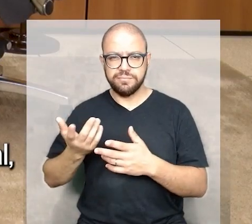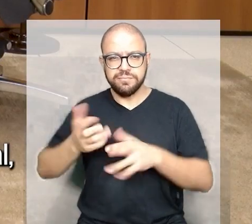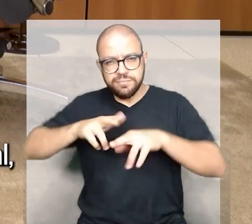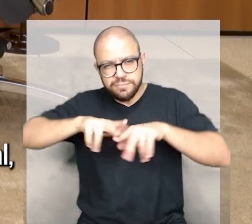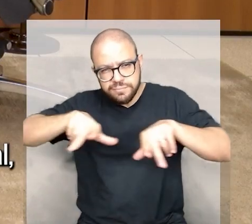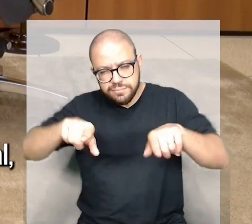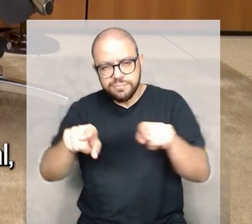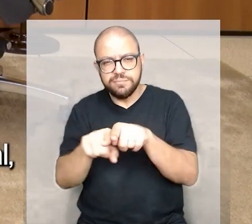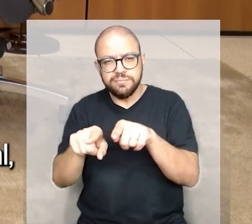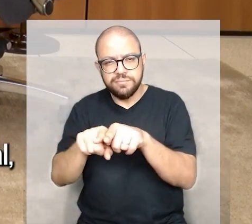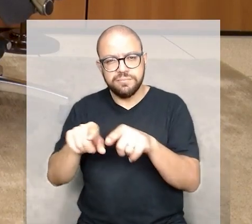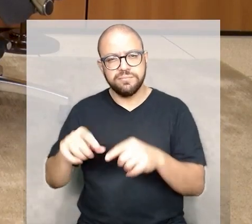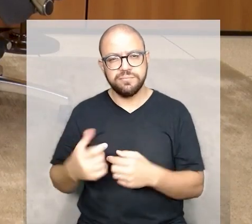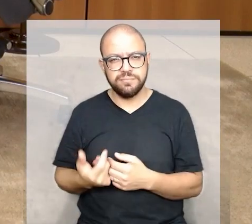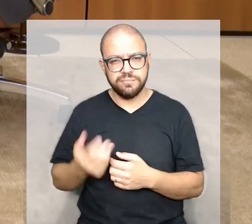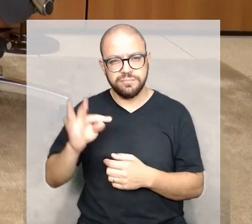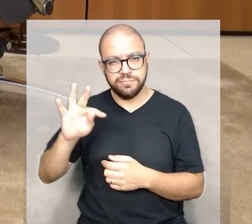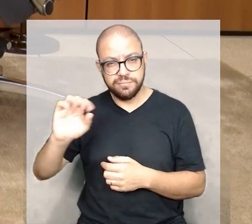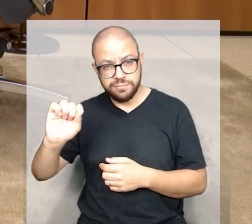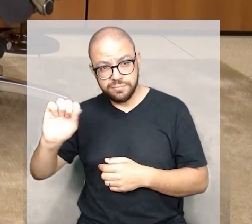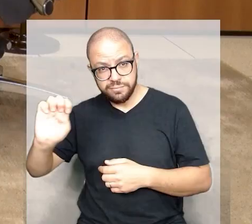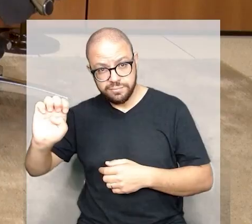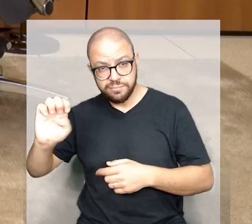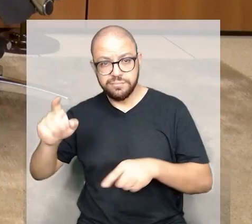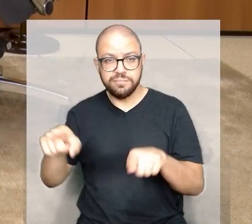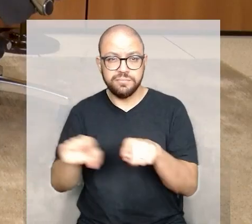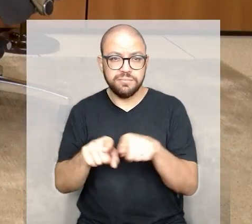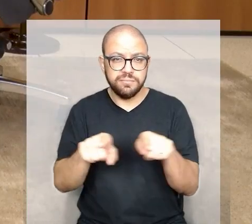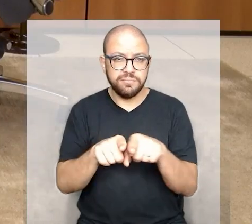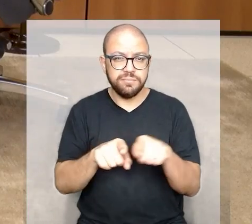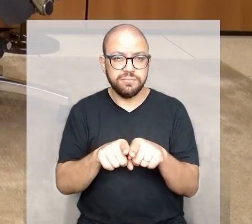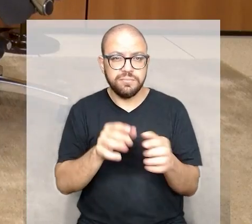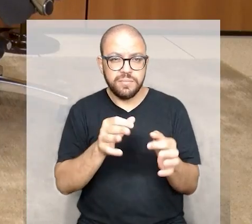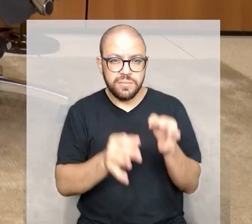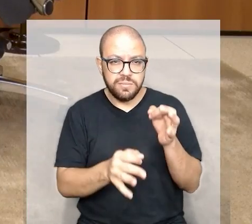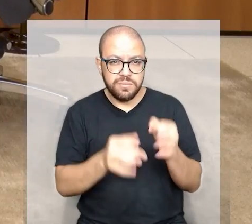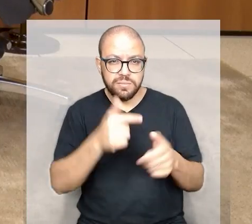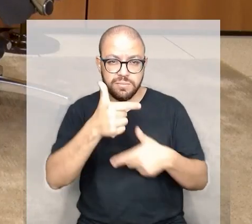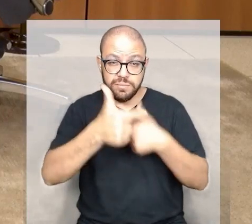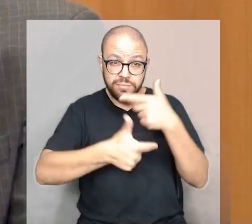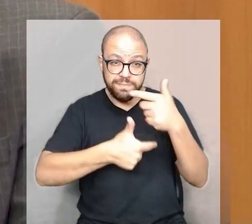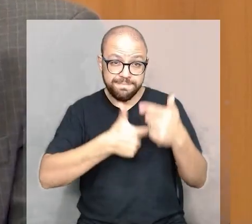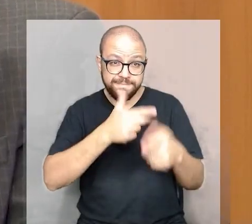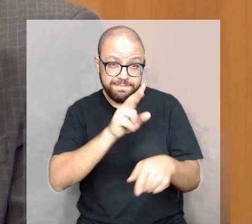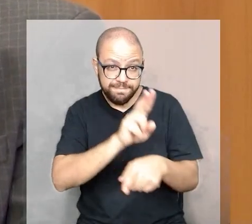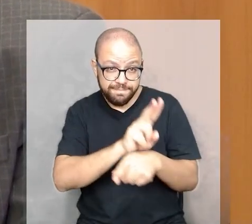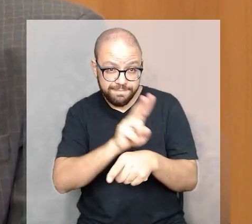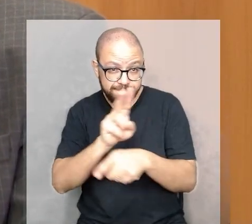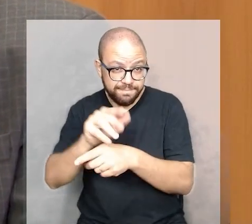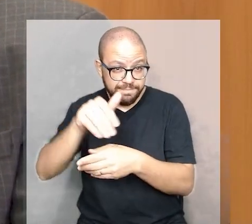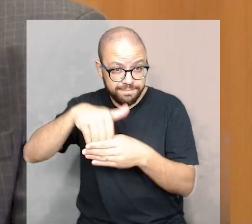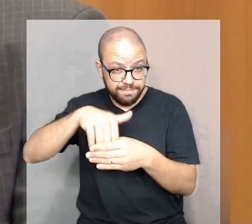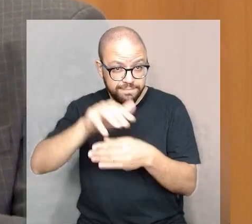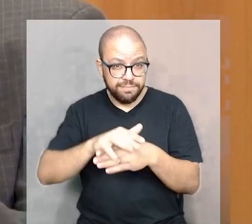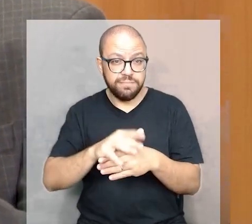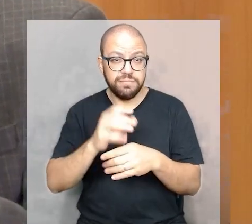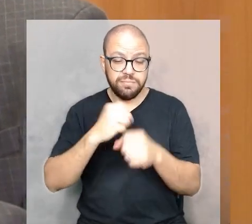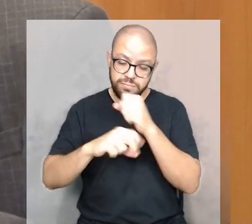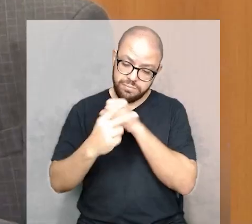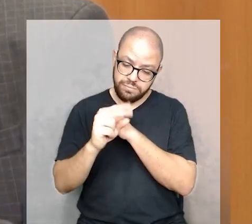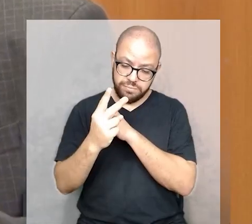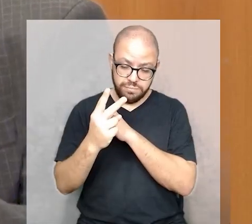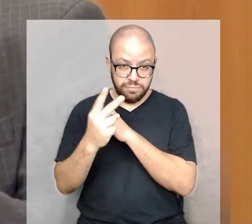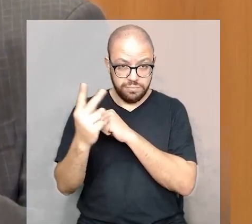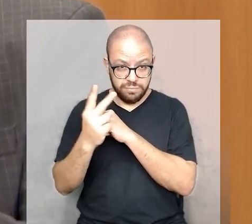Público Federal, que é o eleitoral. Nós participamos também com o próprio Tribunal Superior Eleitoral. A Justiça do Trabalho nos ajudou